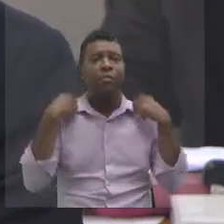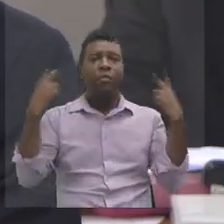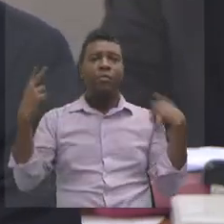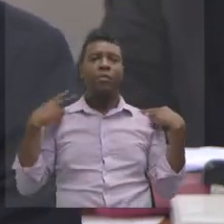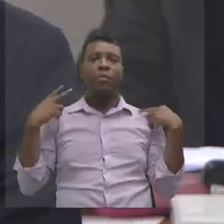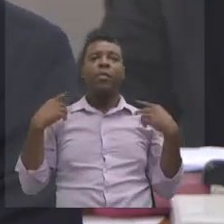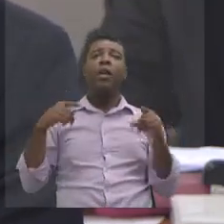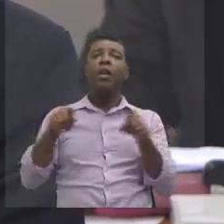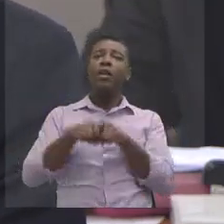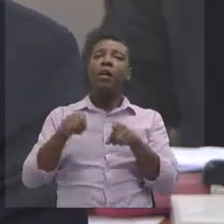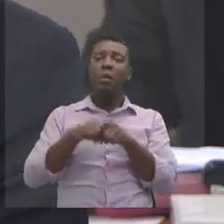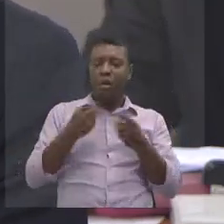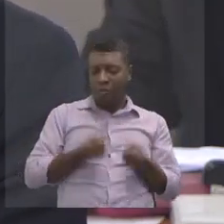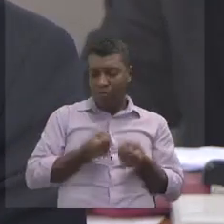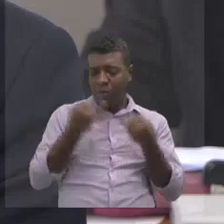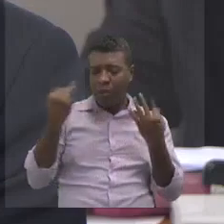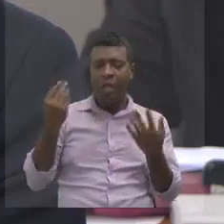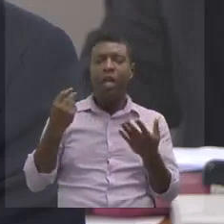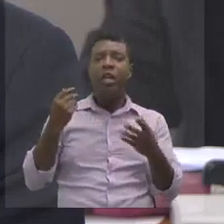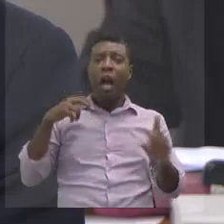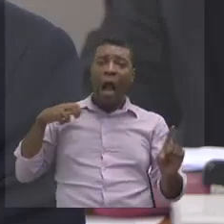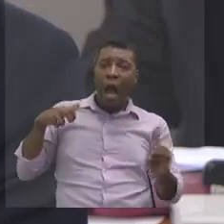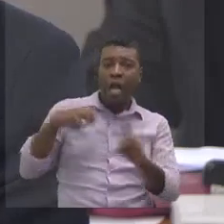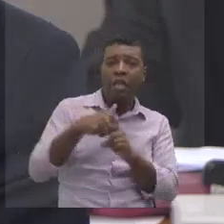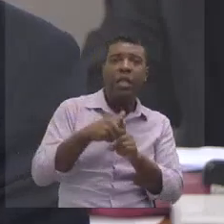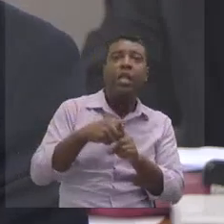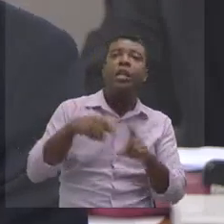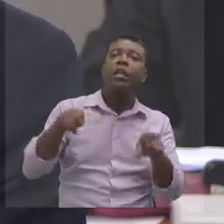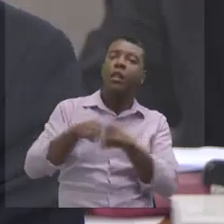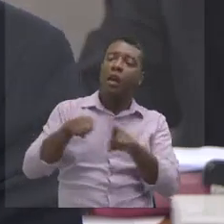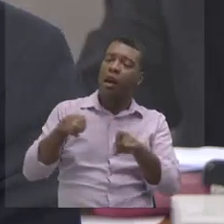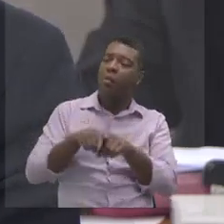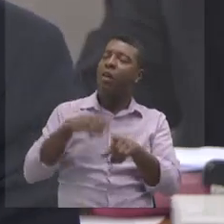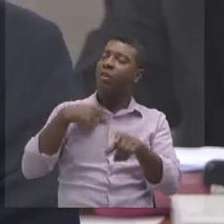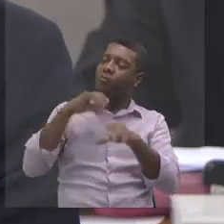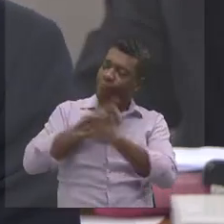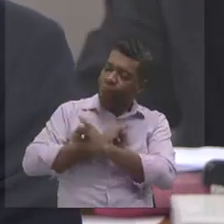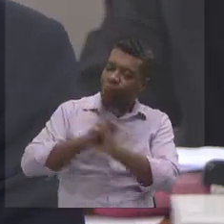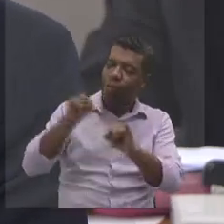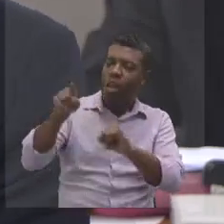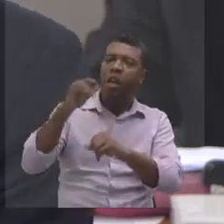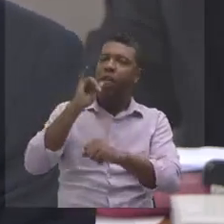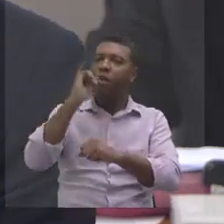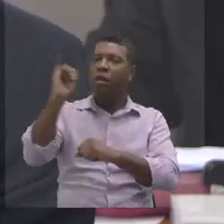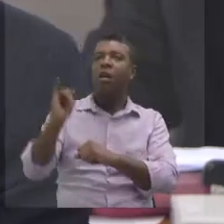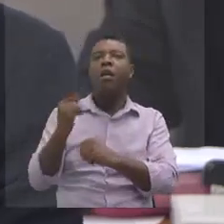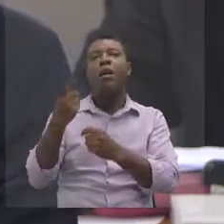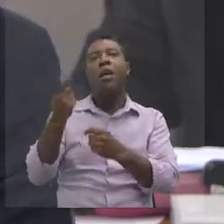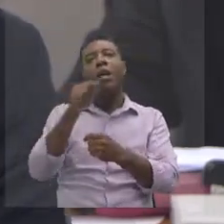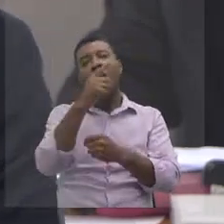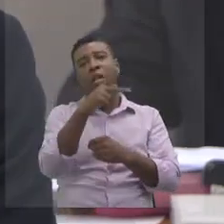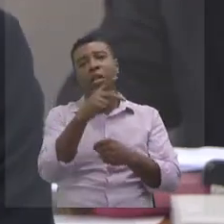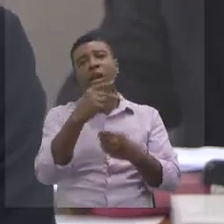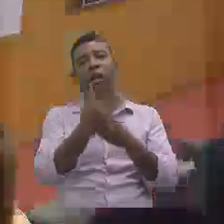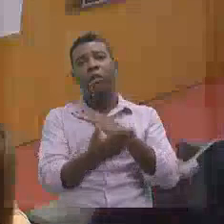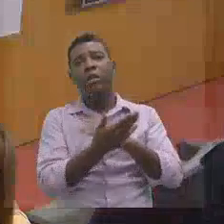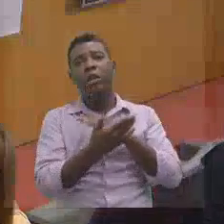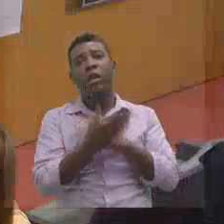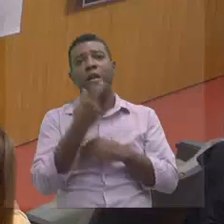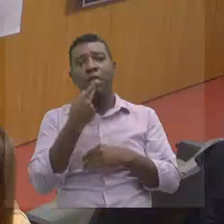notificado das empresas tomadas providências e agradeço o papel sempre aí construtivo da da senhora